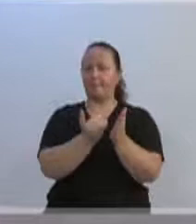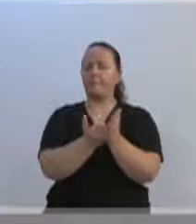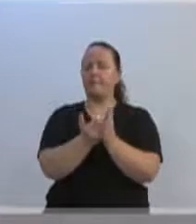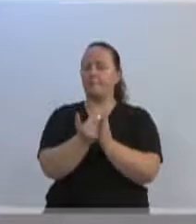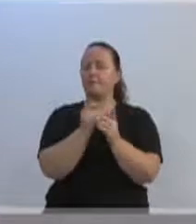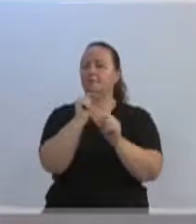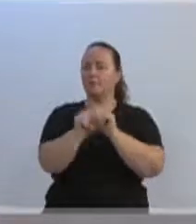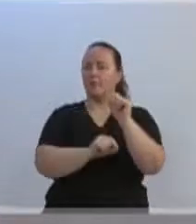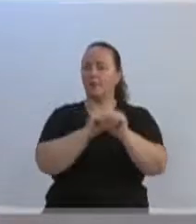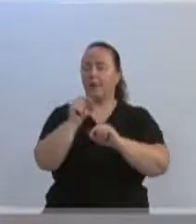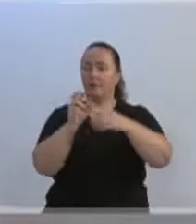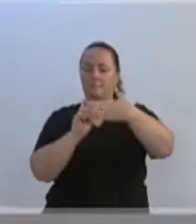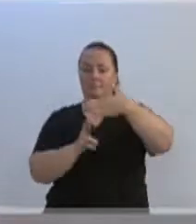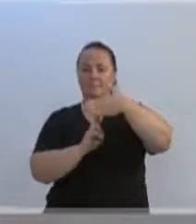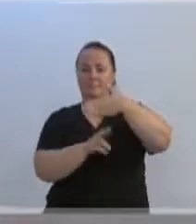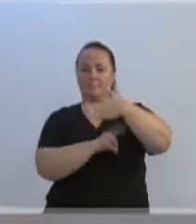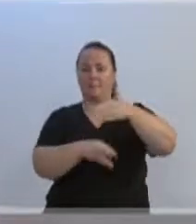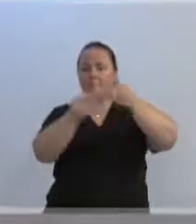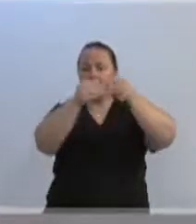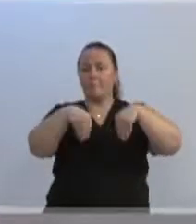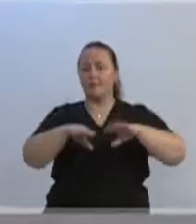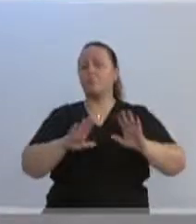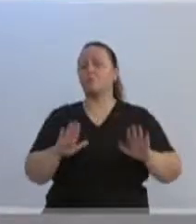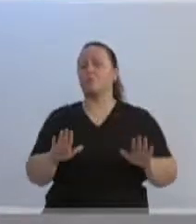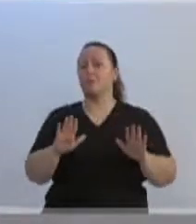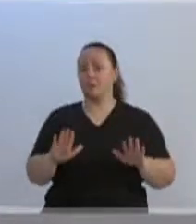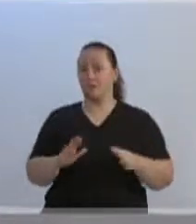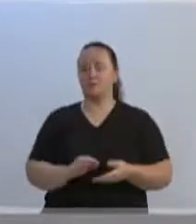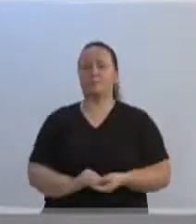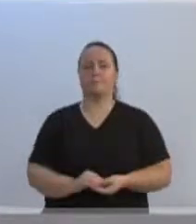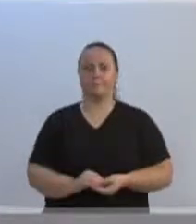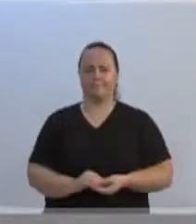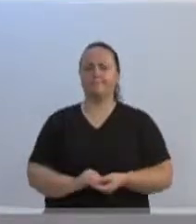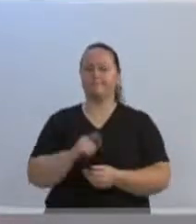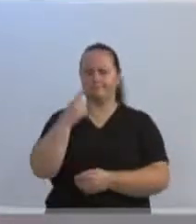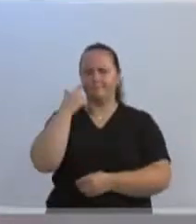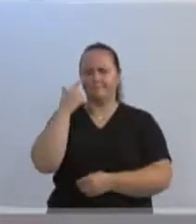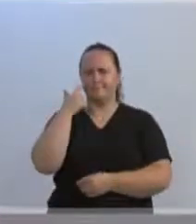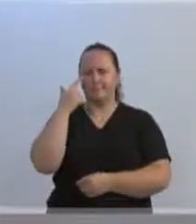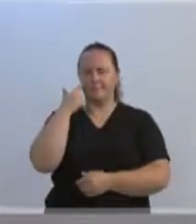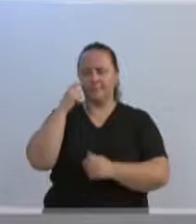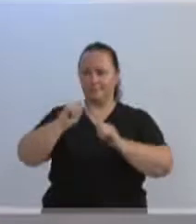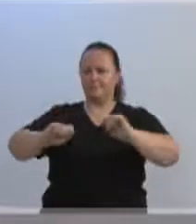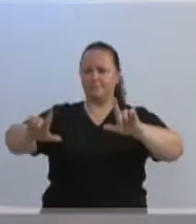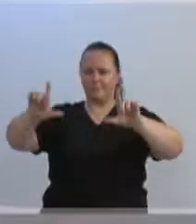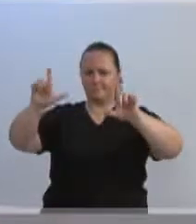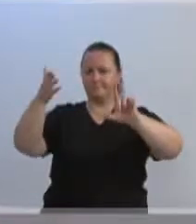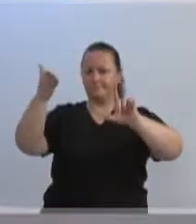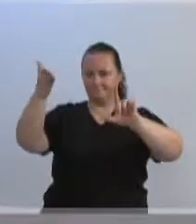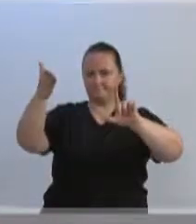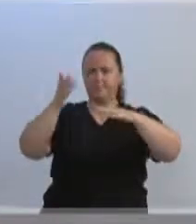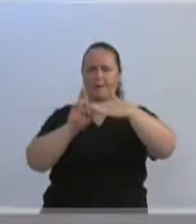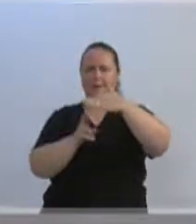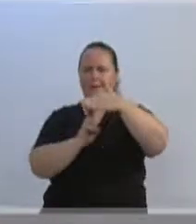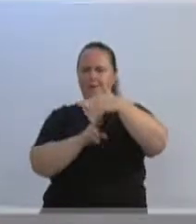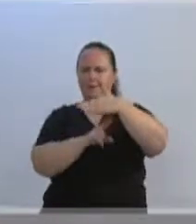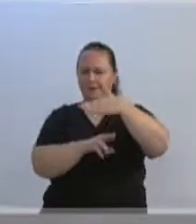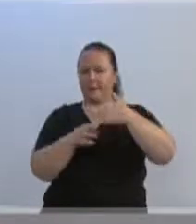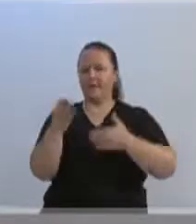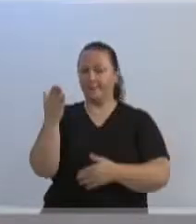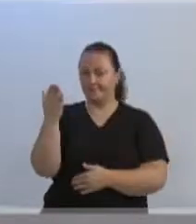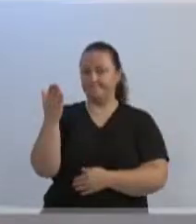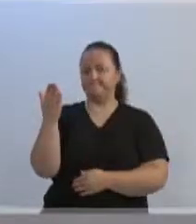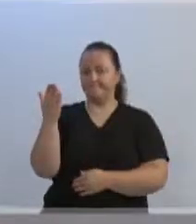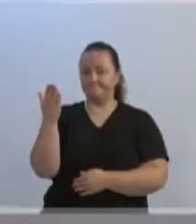que a nossa rodoviária causa a cidade principalmente cáucaso tudo só dar uma olhada senhores poder soltar agora a nossa rodoviária essa aqui é a nossa